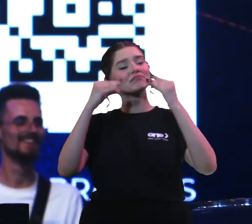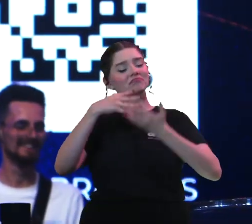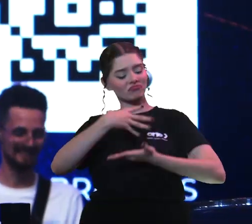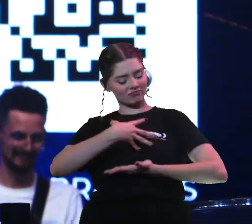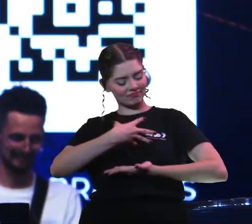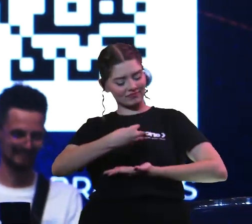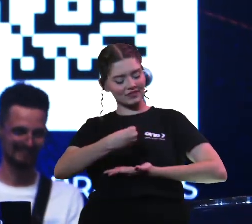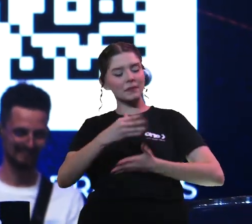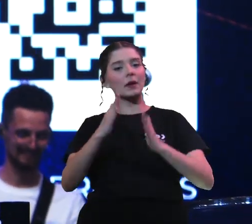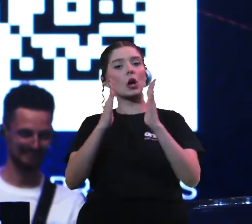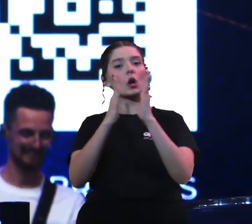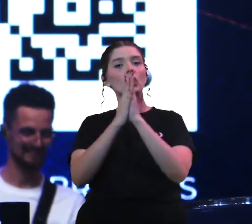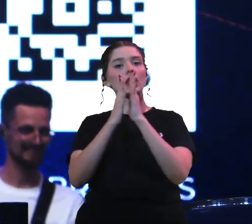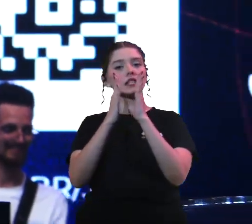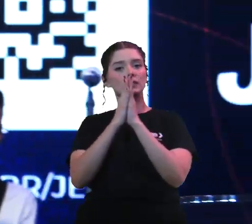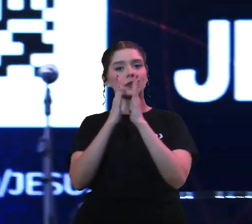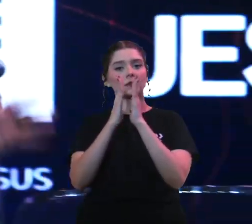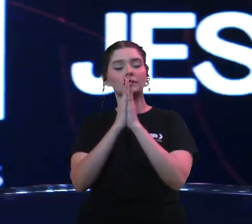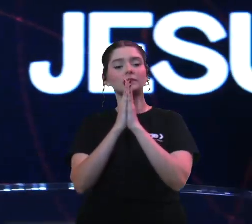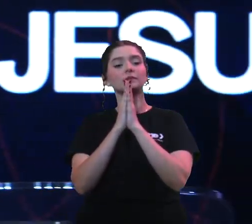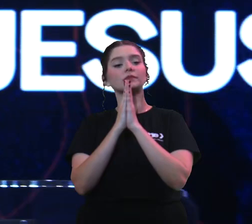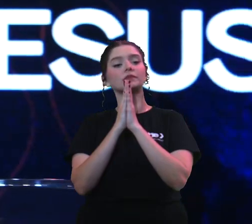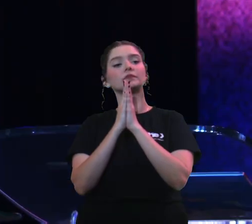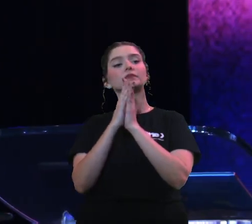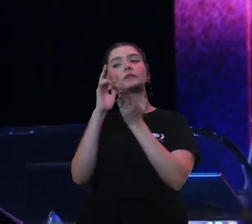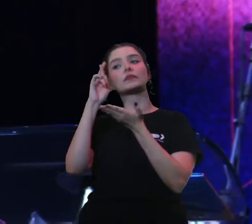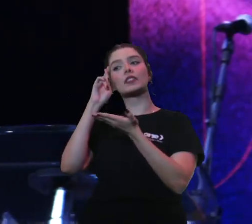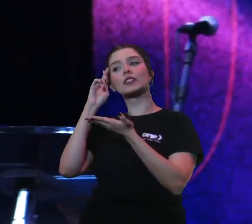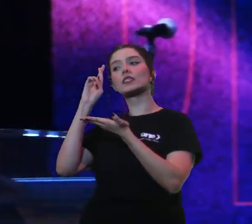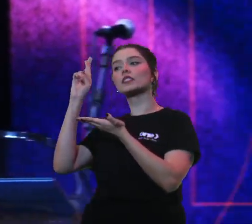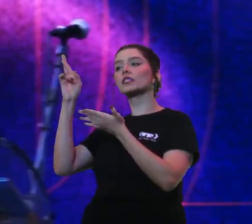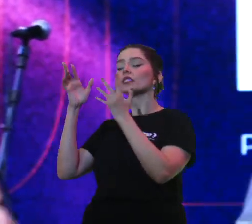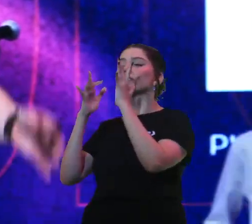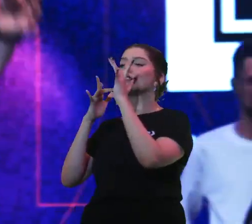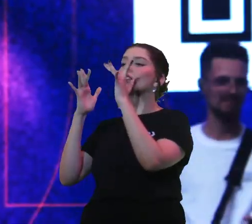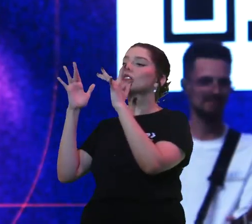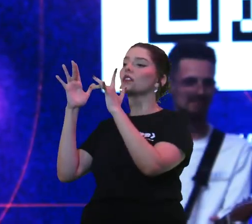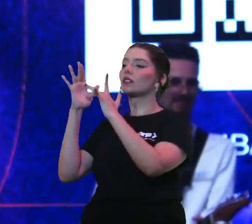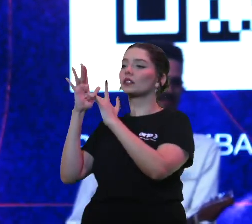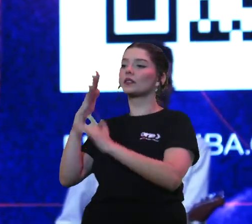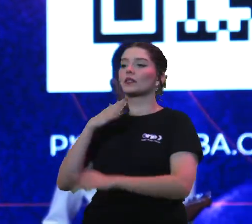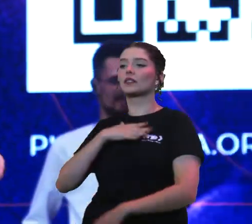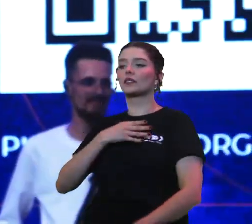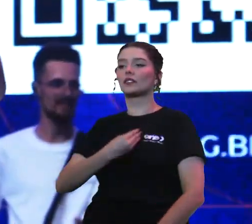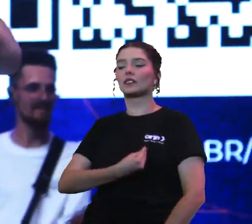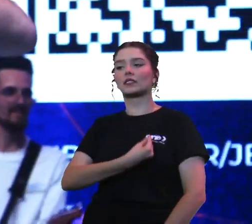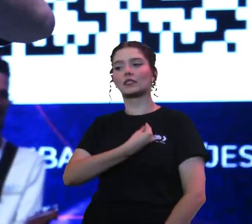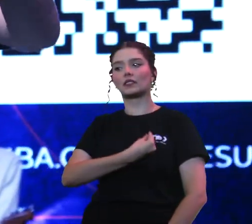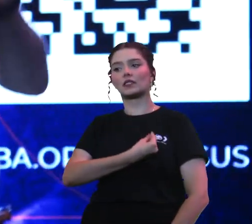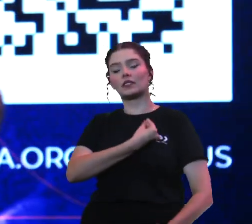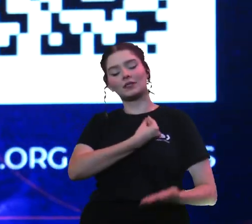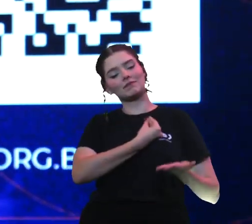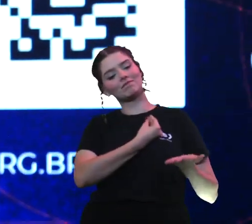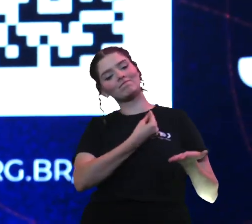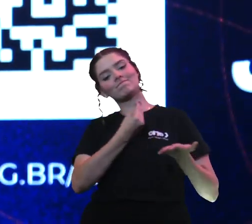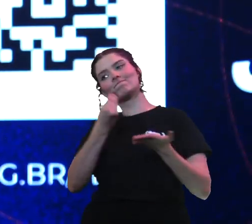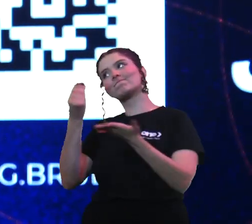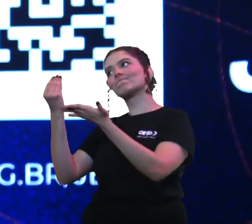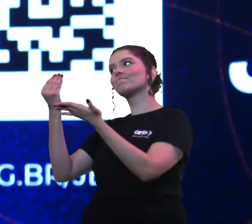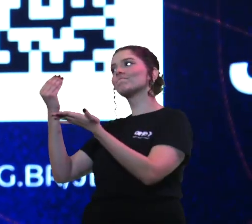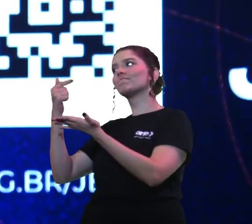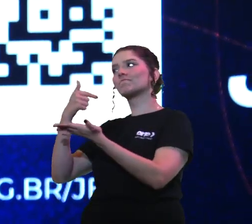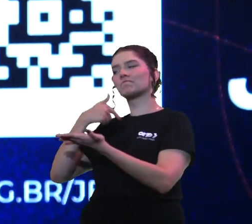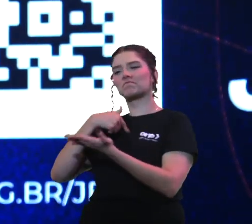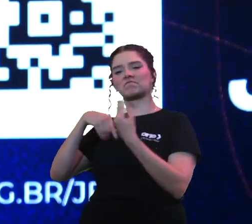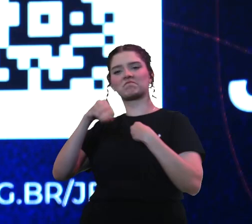oração no seu lugar onde você está, dizendo assim: Senhor Jesus, hoje eu entrego minha vida ao Senhor, me arrependo pelos meus pecados,